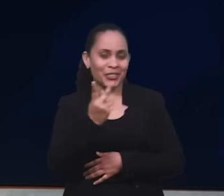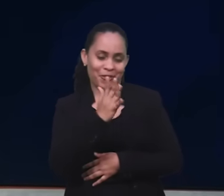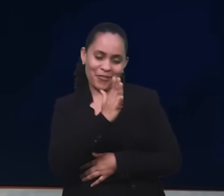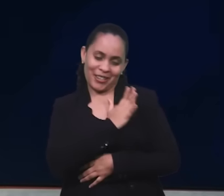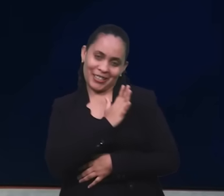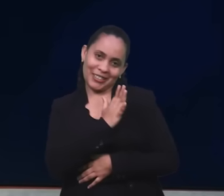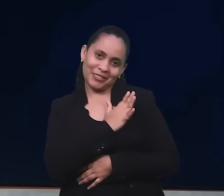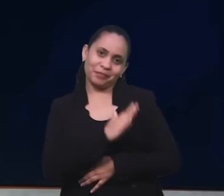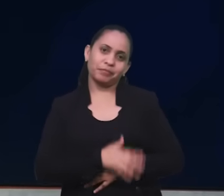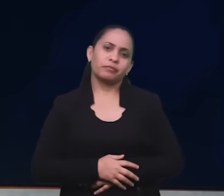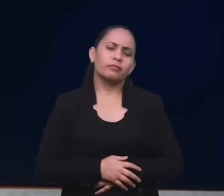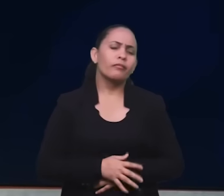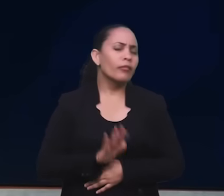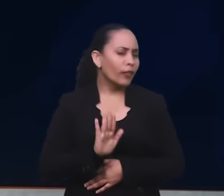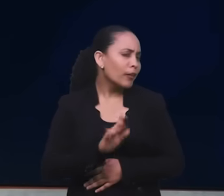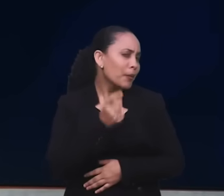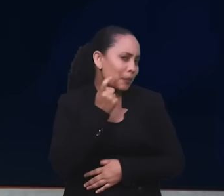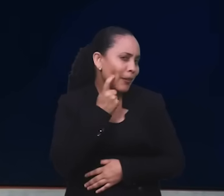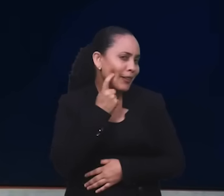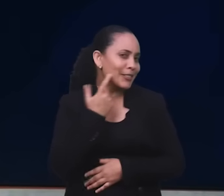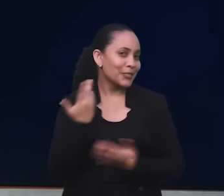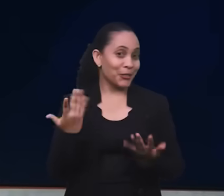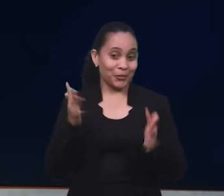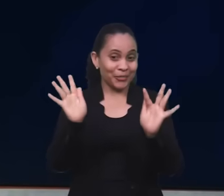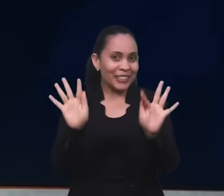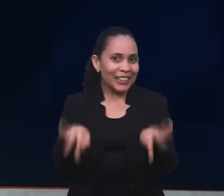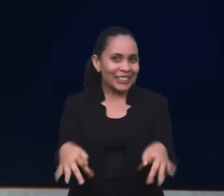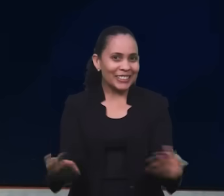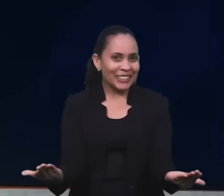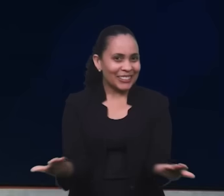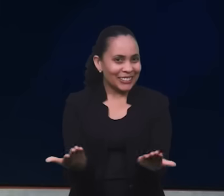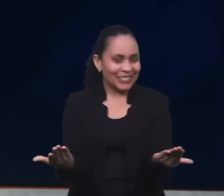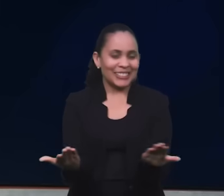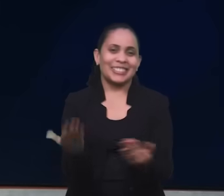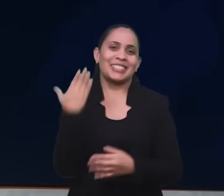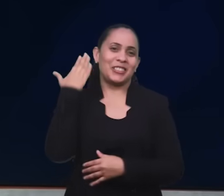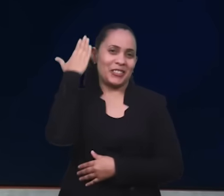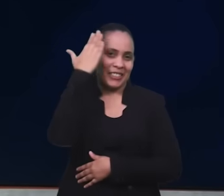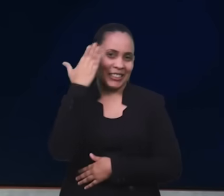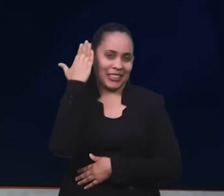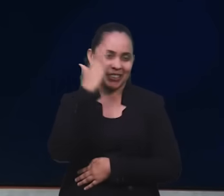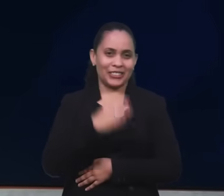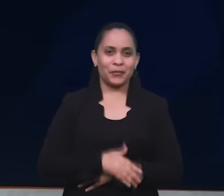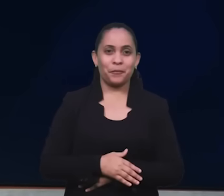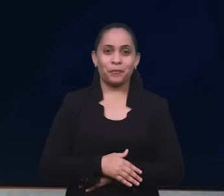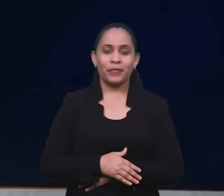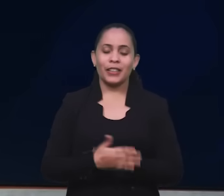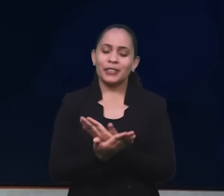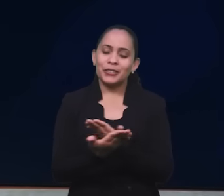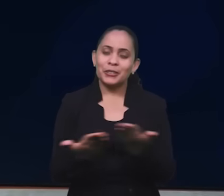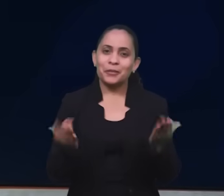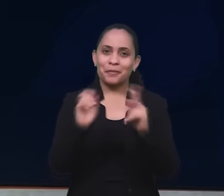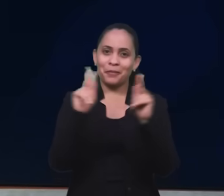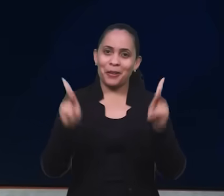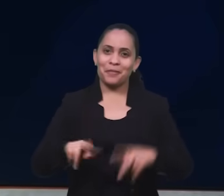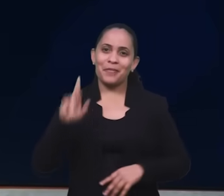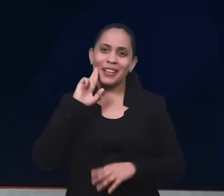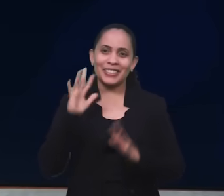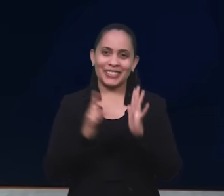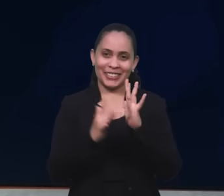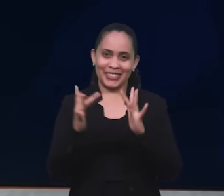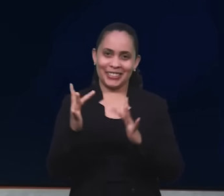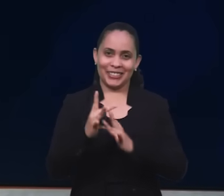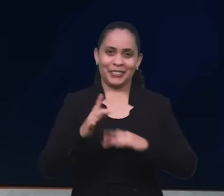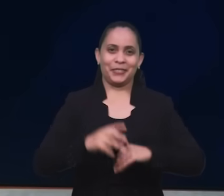coração. Pensa nisso. Nós estamos terminando aqui esta palavra e nos despedimos com a paz